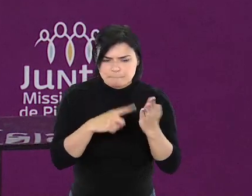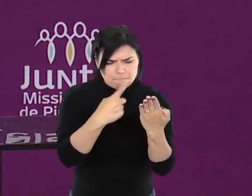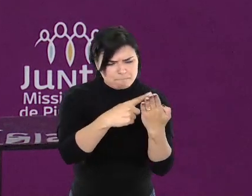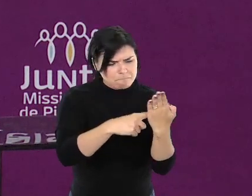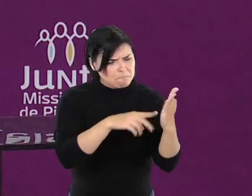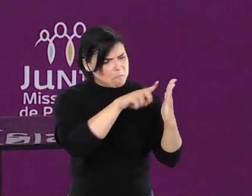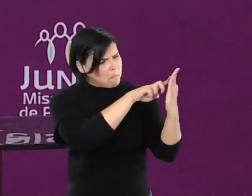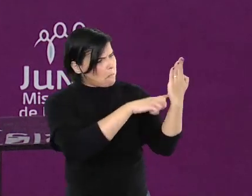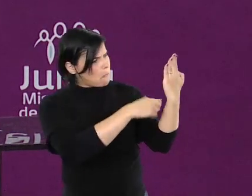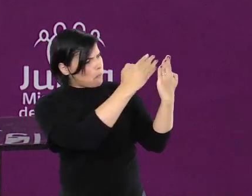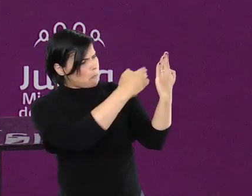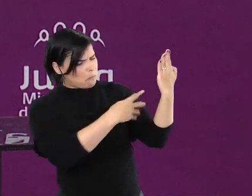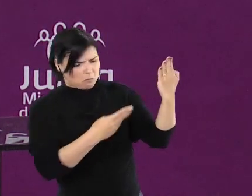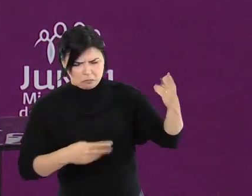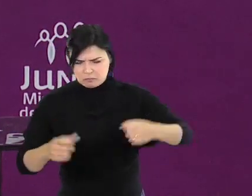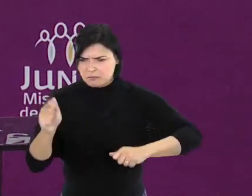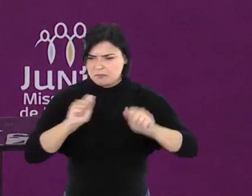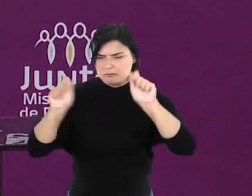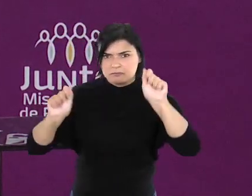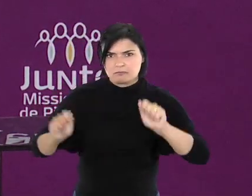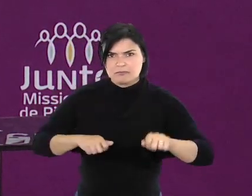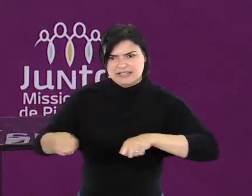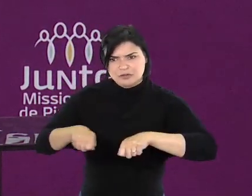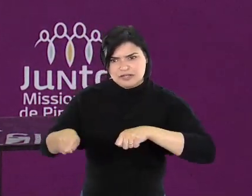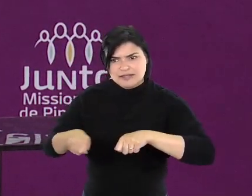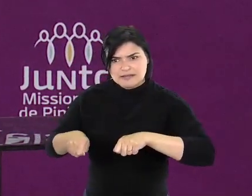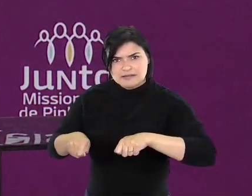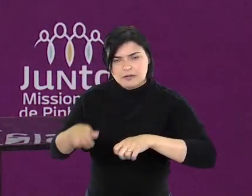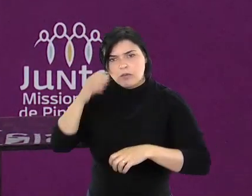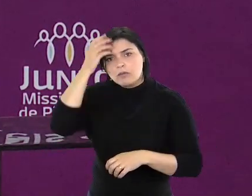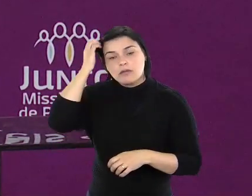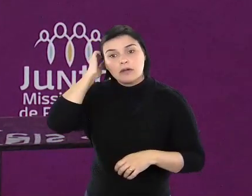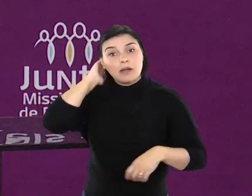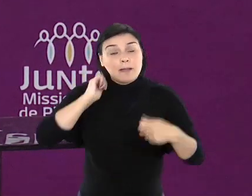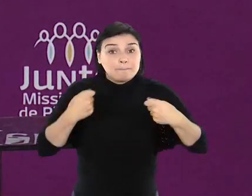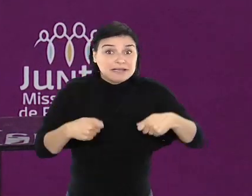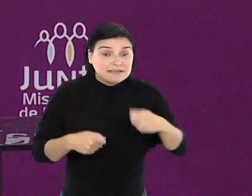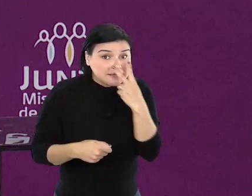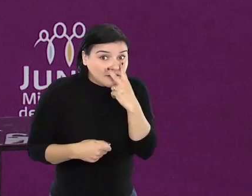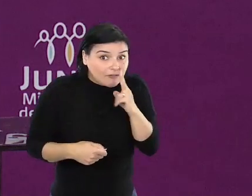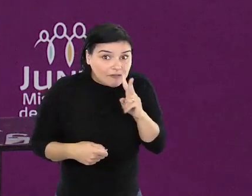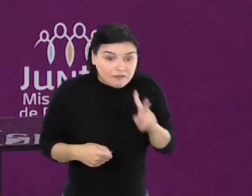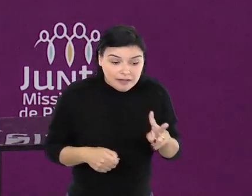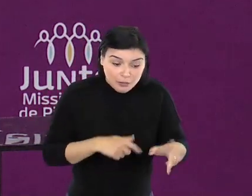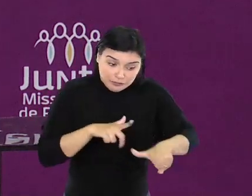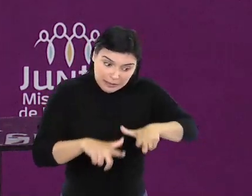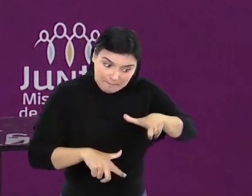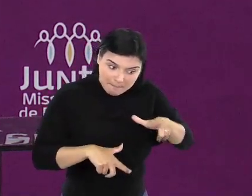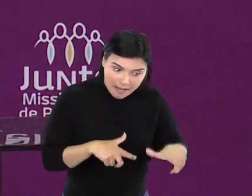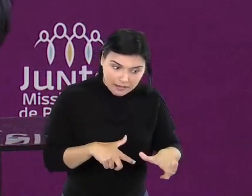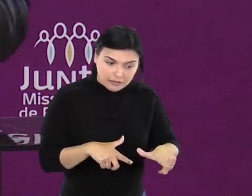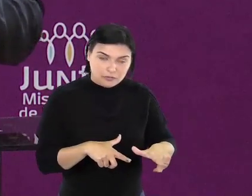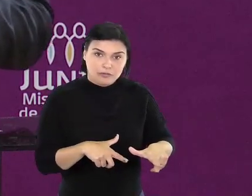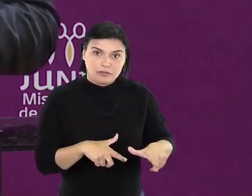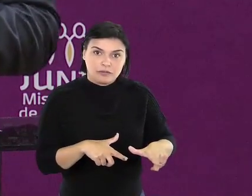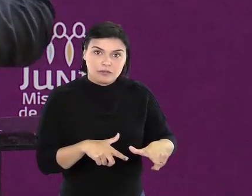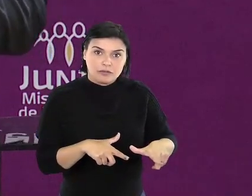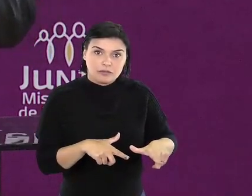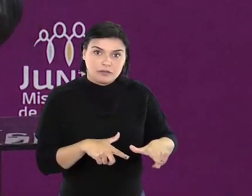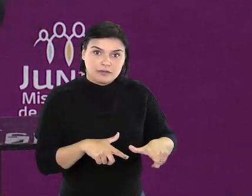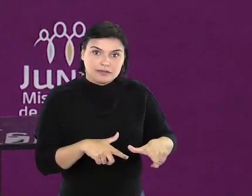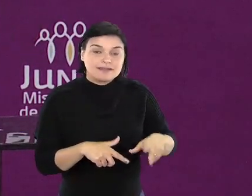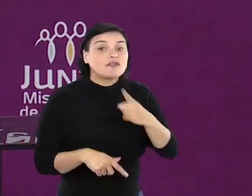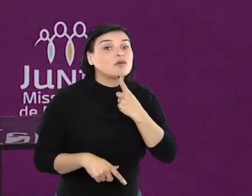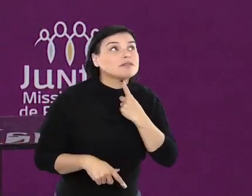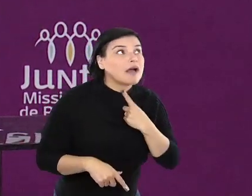que vocês vão usar sabe por quê Porque ele vai dizer no Versículo 13 manifesta-se tornará